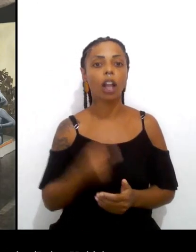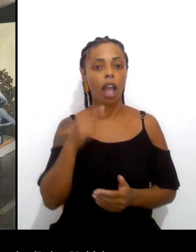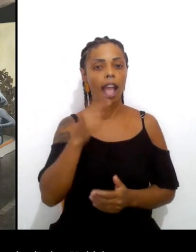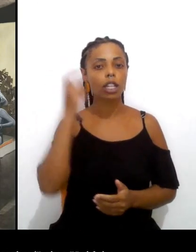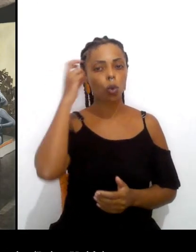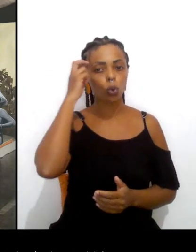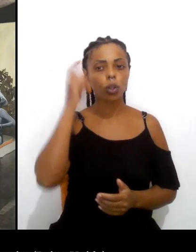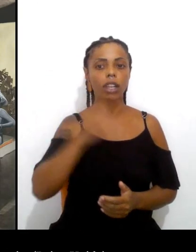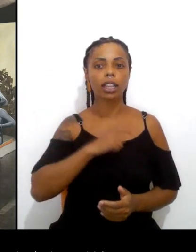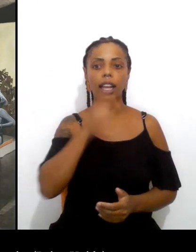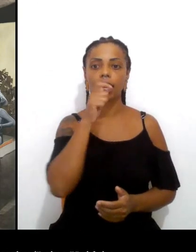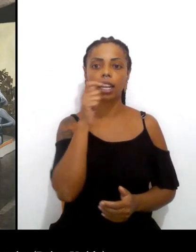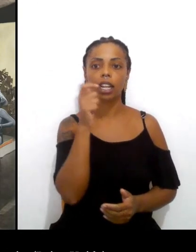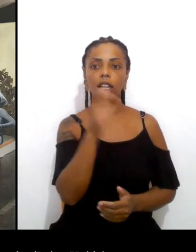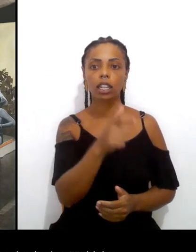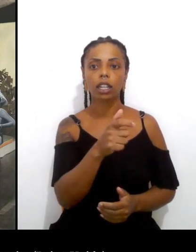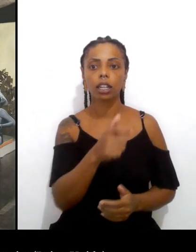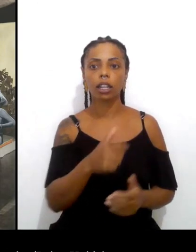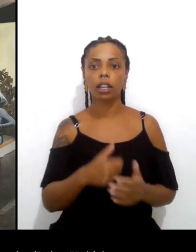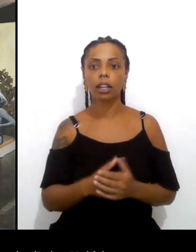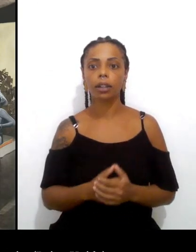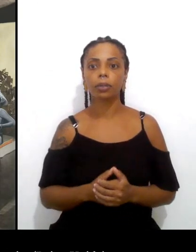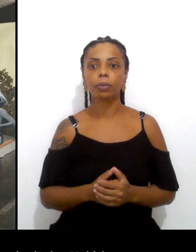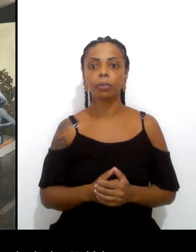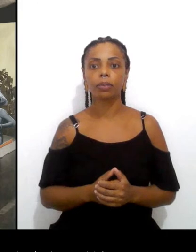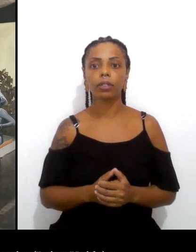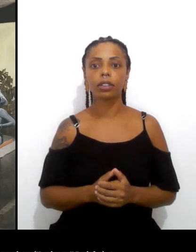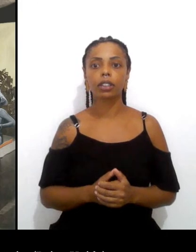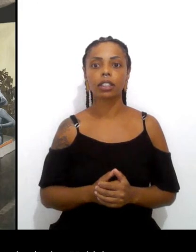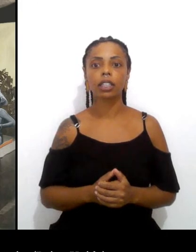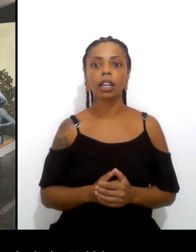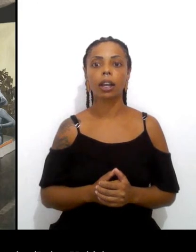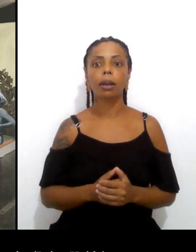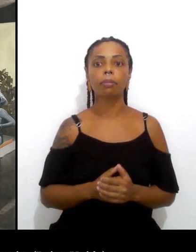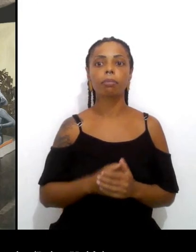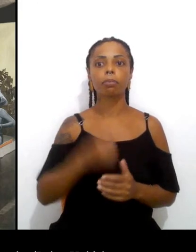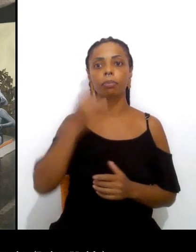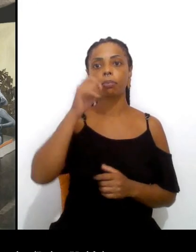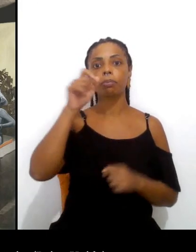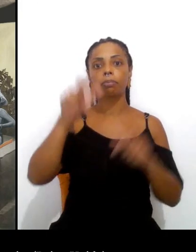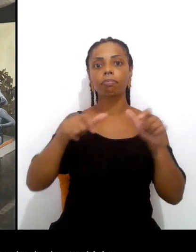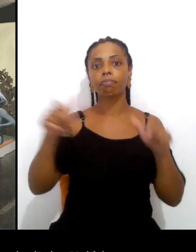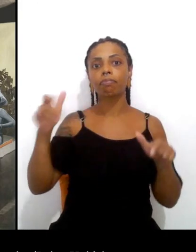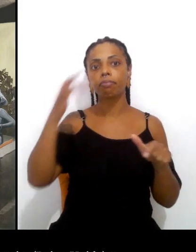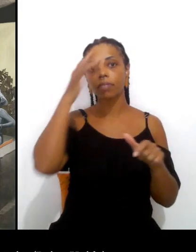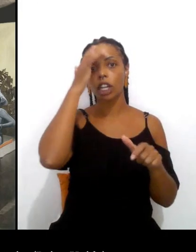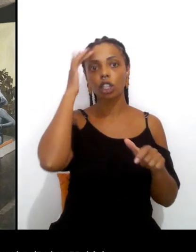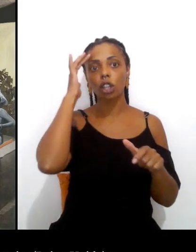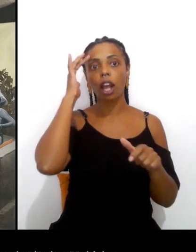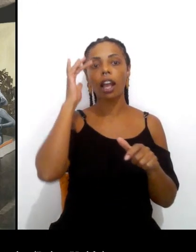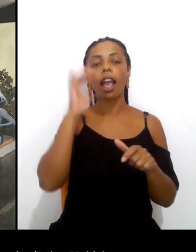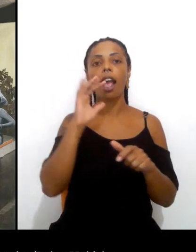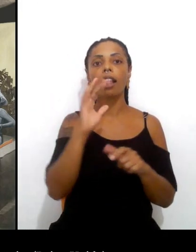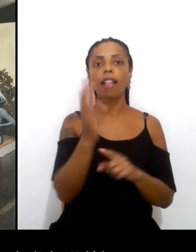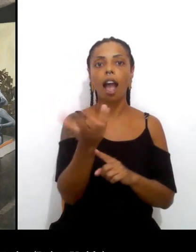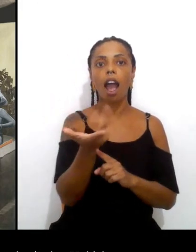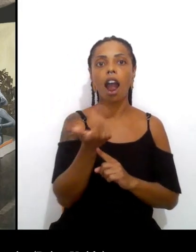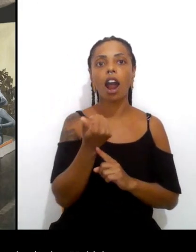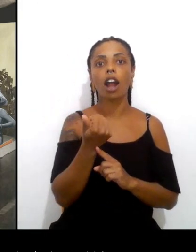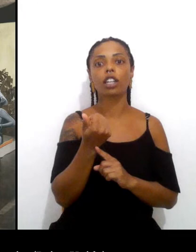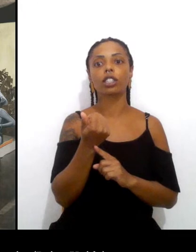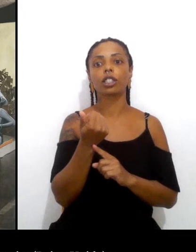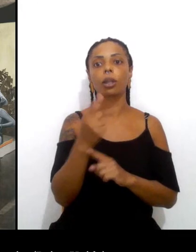por integrantes da arte pop os pioneiros da arte pop